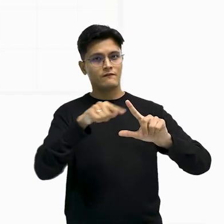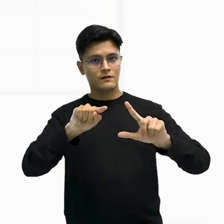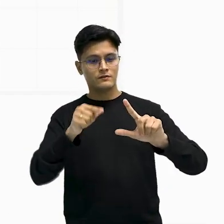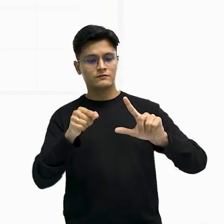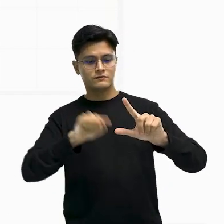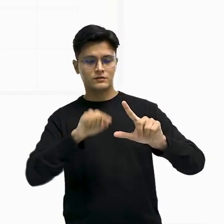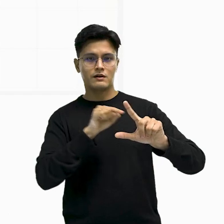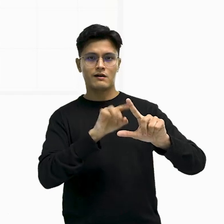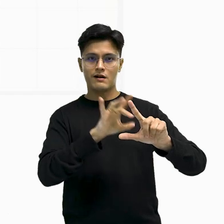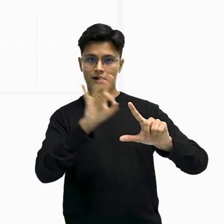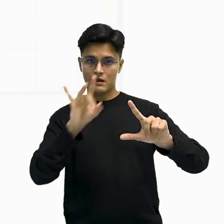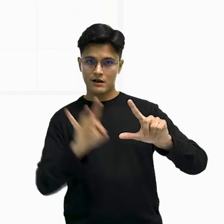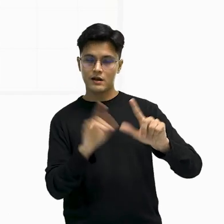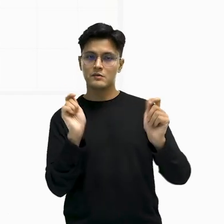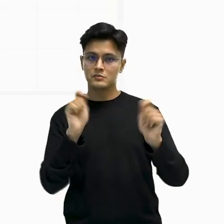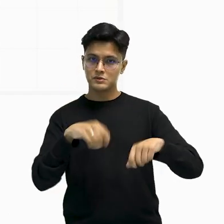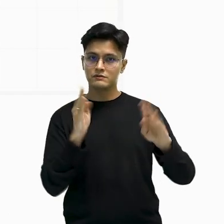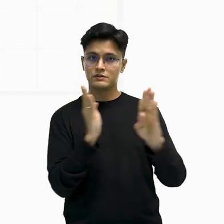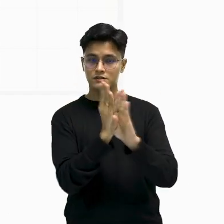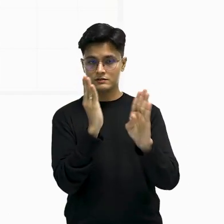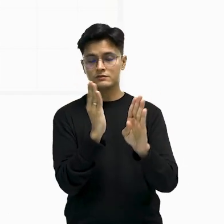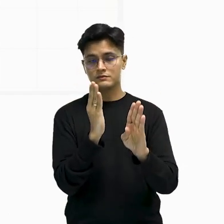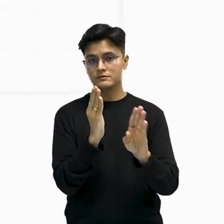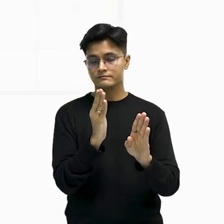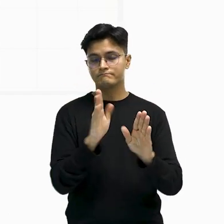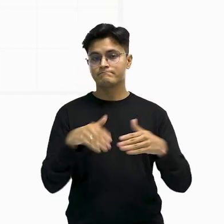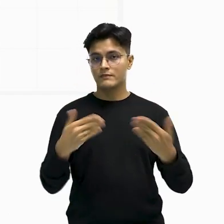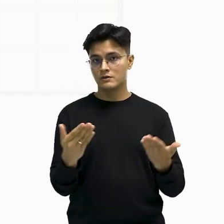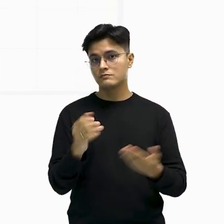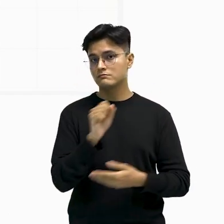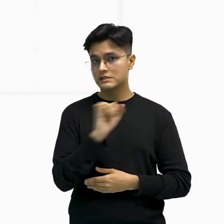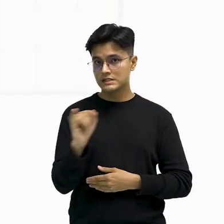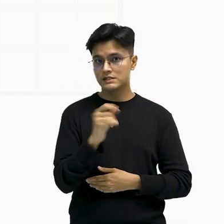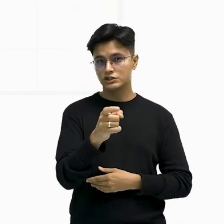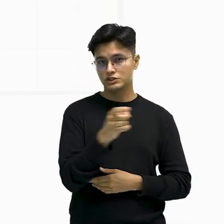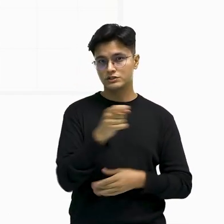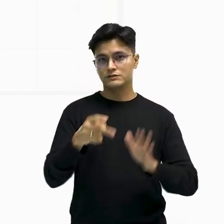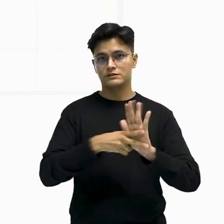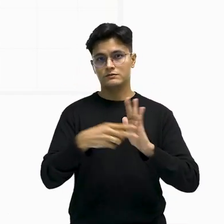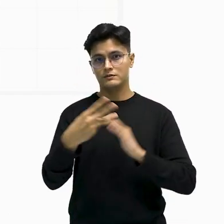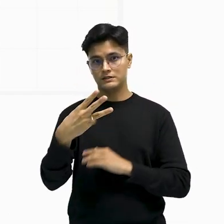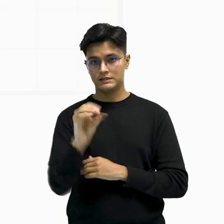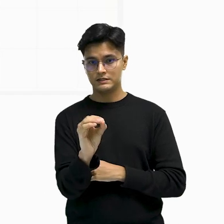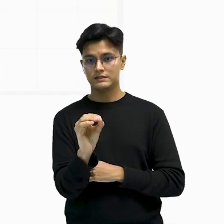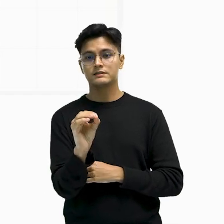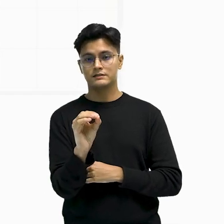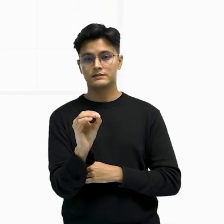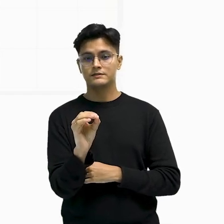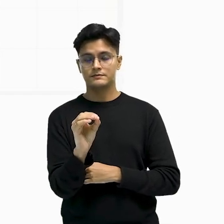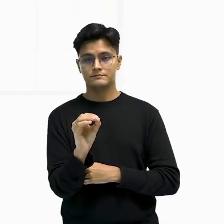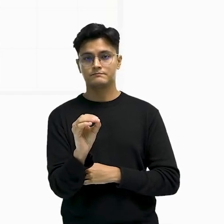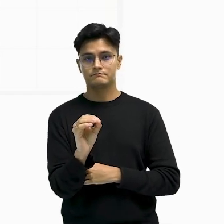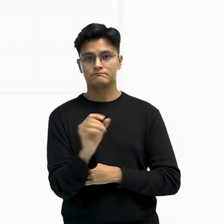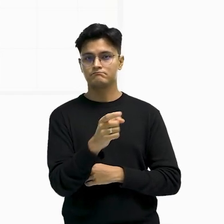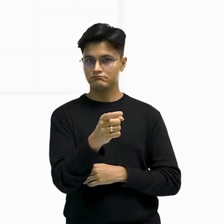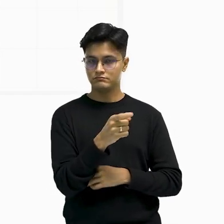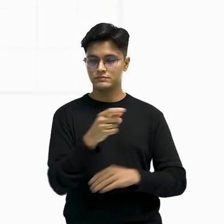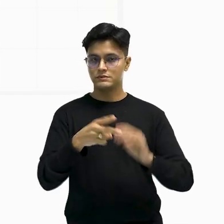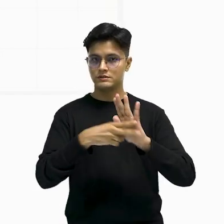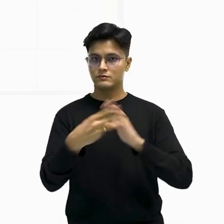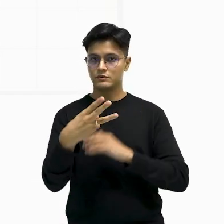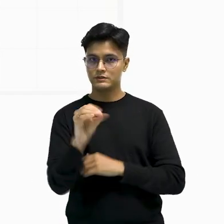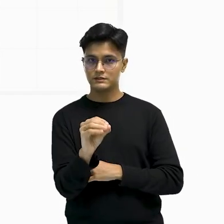x é igual a 30, quanto que vai valer esse ângulo aí? O valor de x é igual a 30,